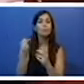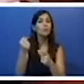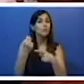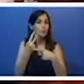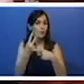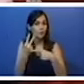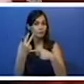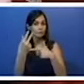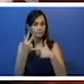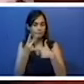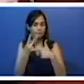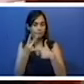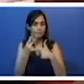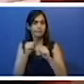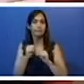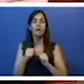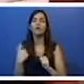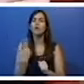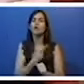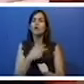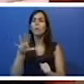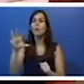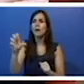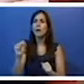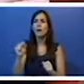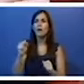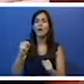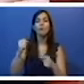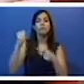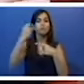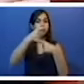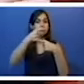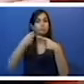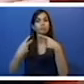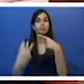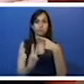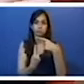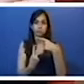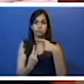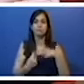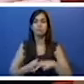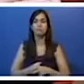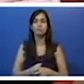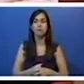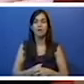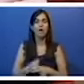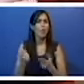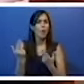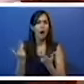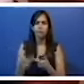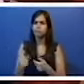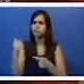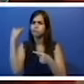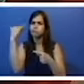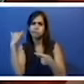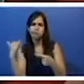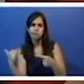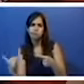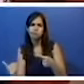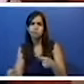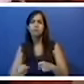embaixo peguei uma parte vai encima numerador e denominador vocês vão completar